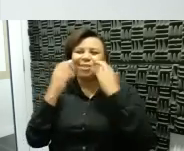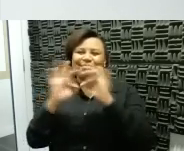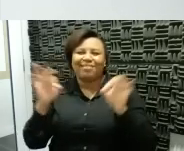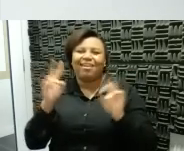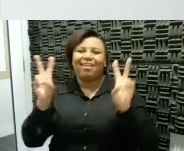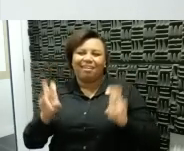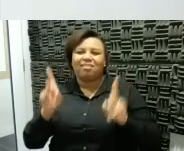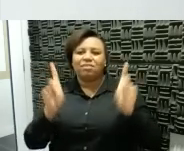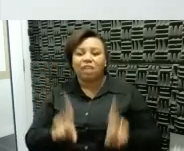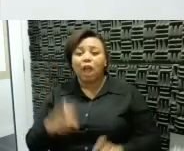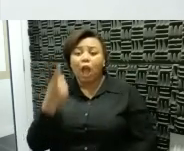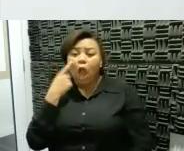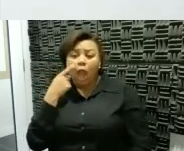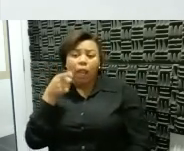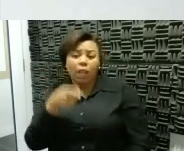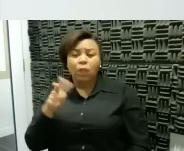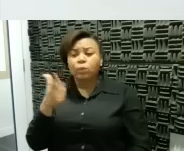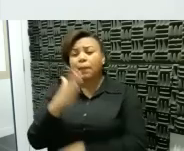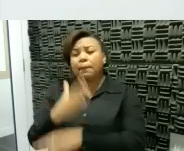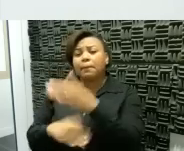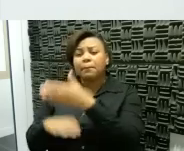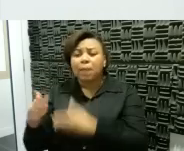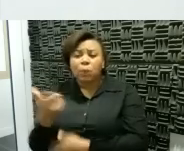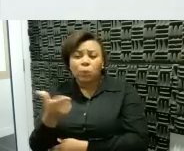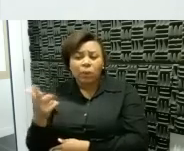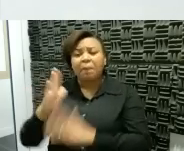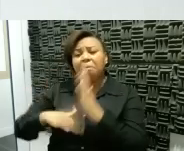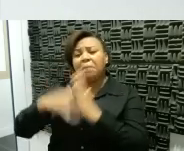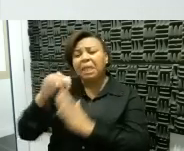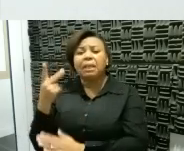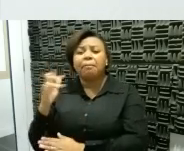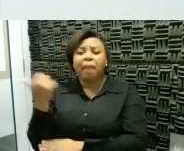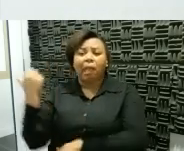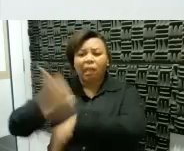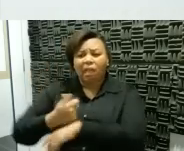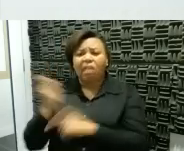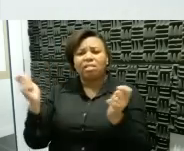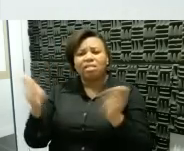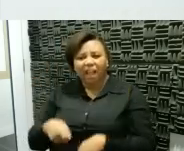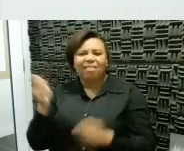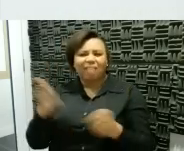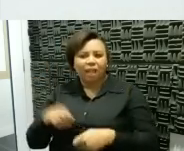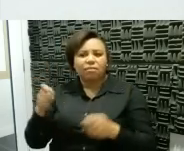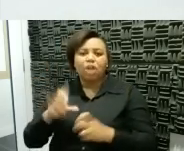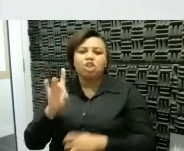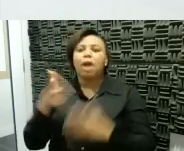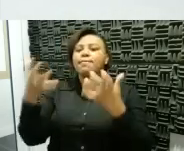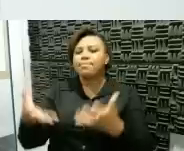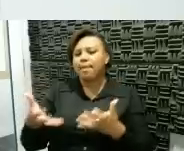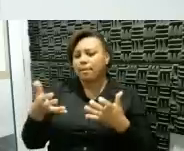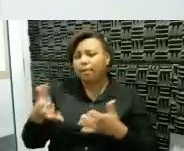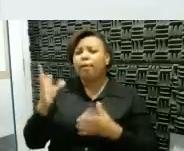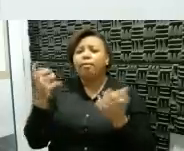tem as mãos eh e pinta com os pés Viu como você tamb também pode basta querer né basta ter mérito basta ter